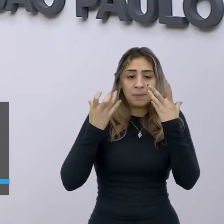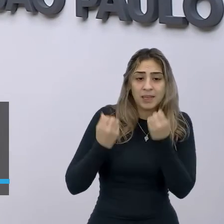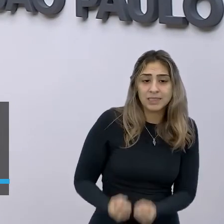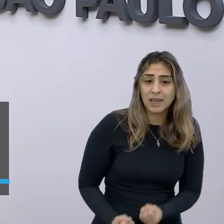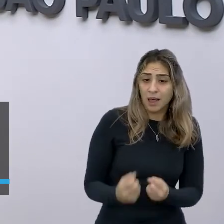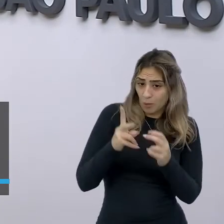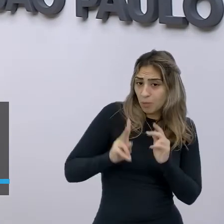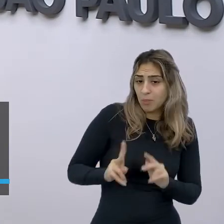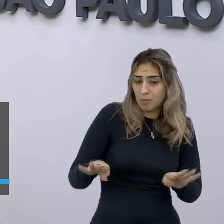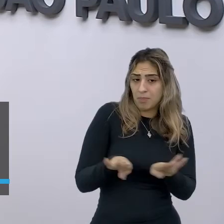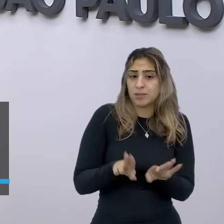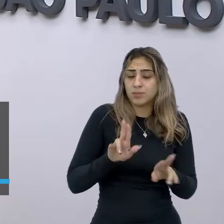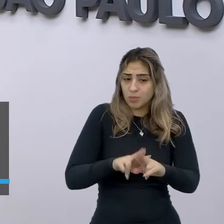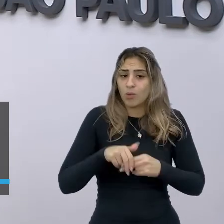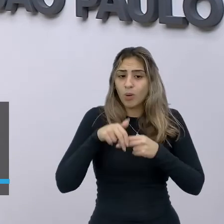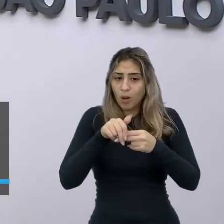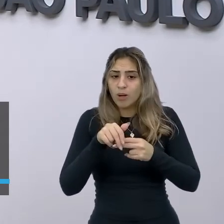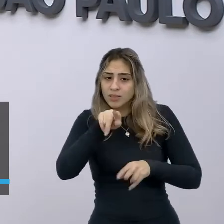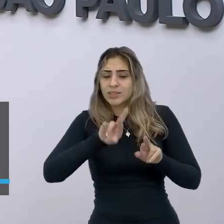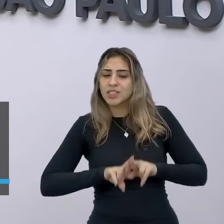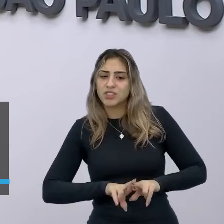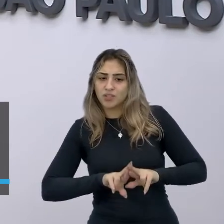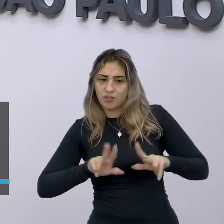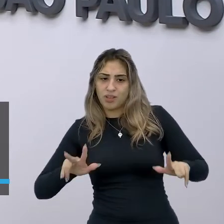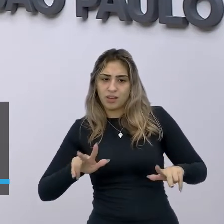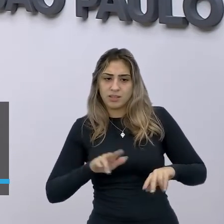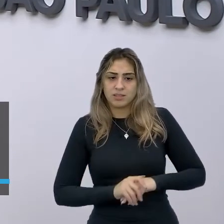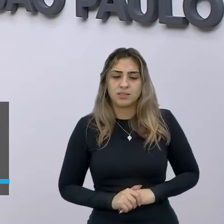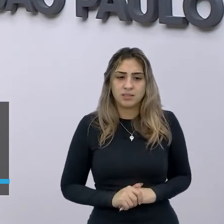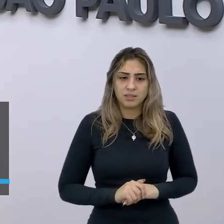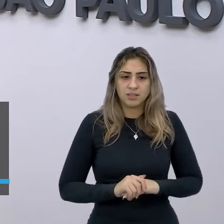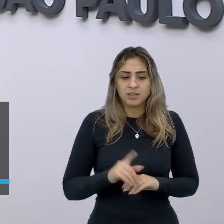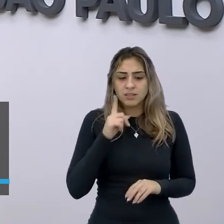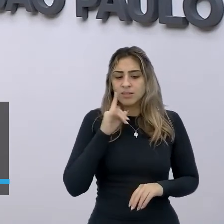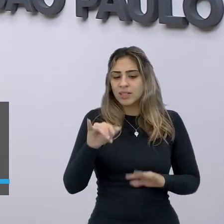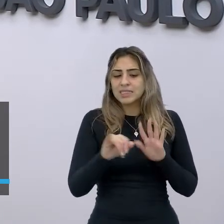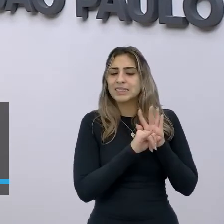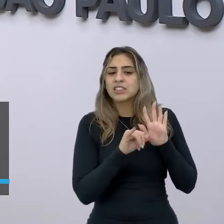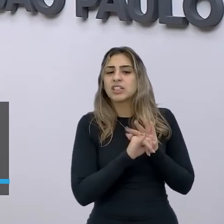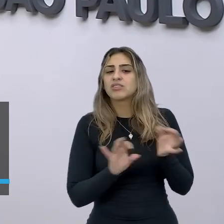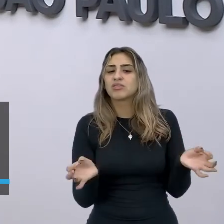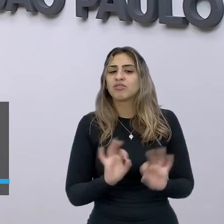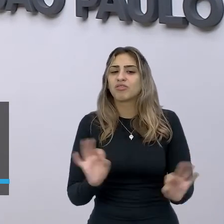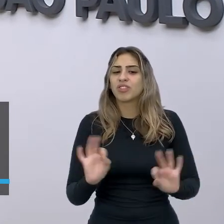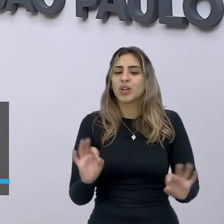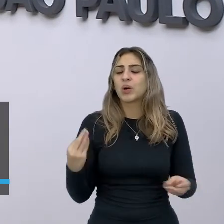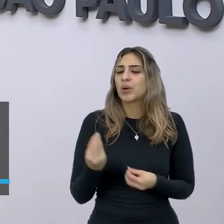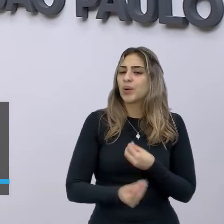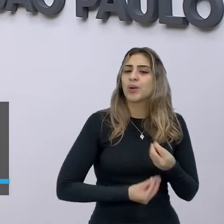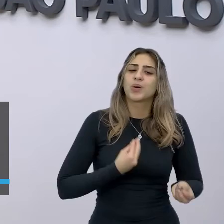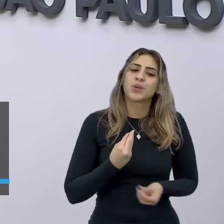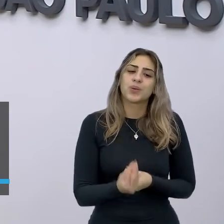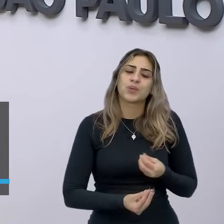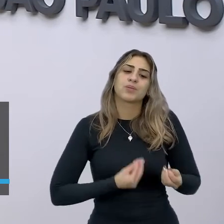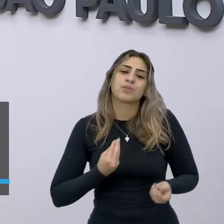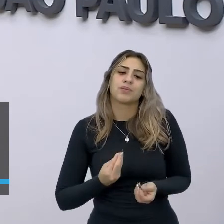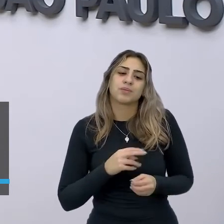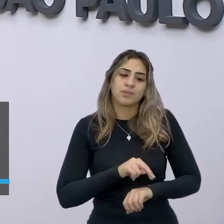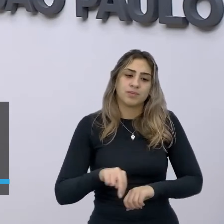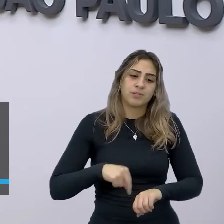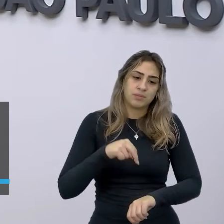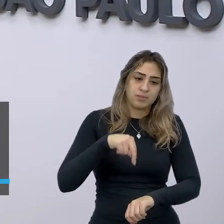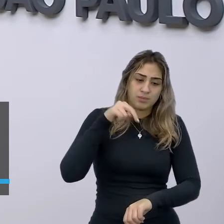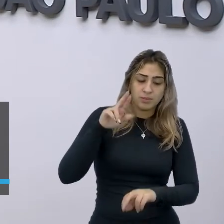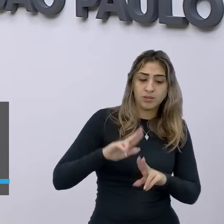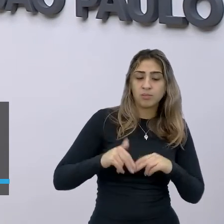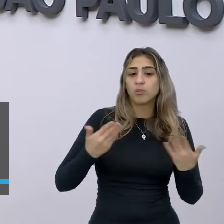pesados mesmo, por conta dessas diferenças, né? Então as pessoas não se identificam como se fossem da mesma